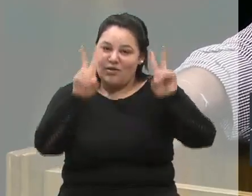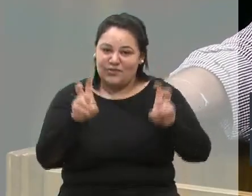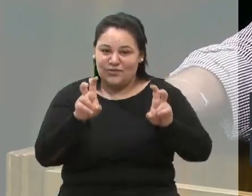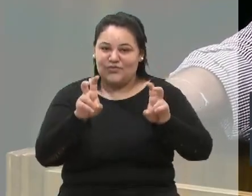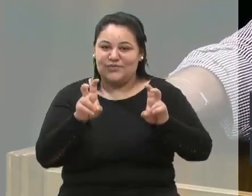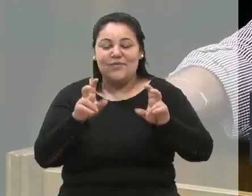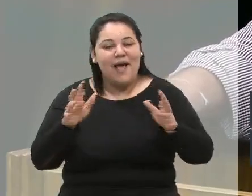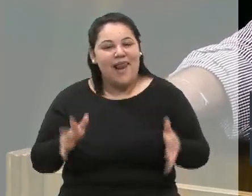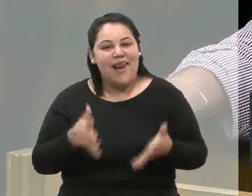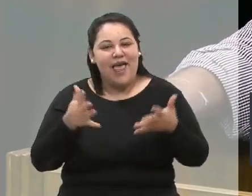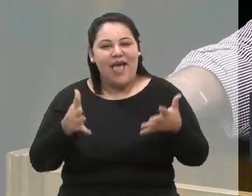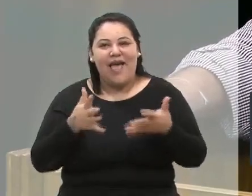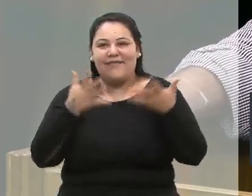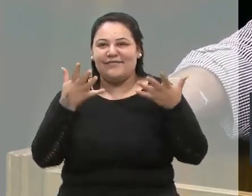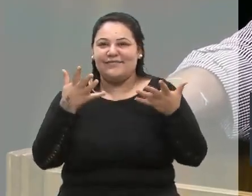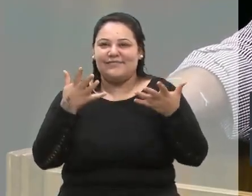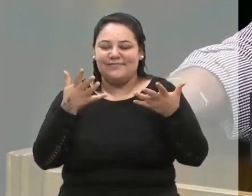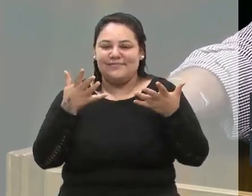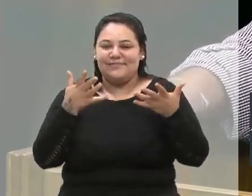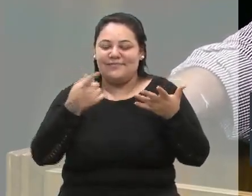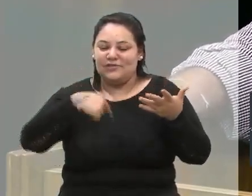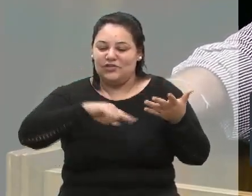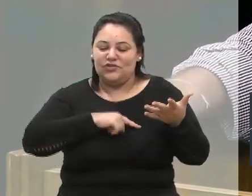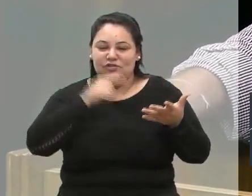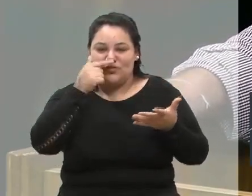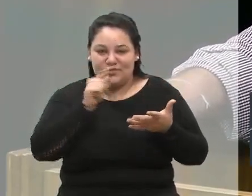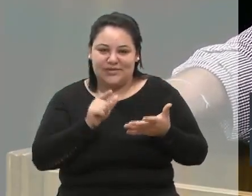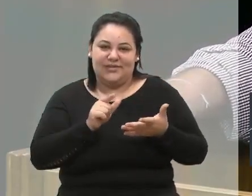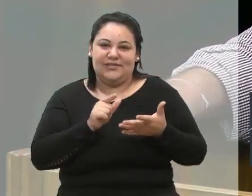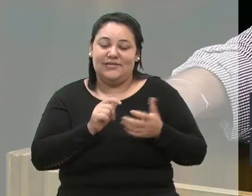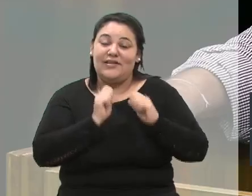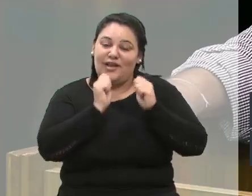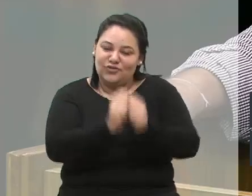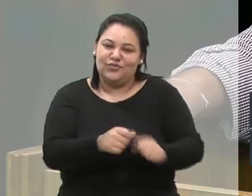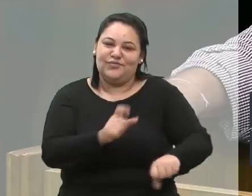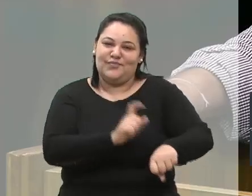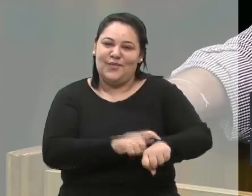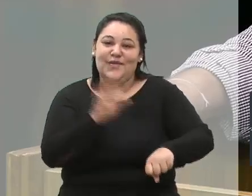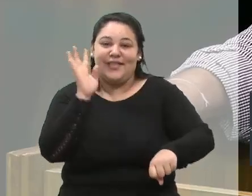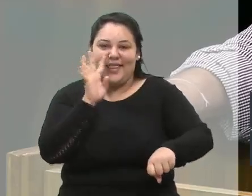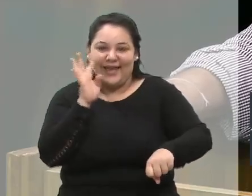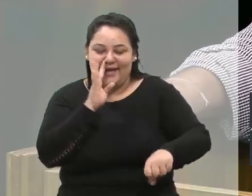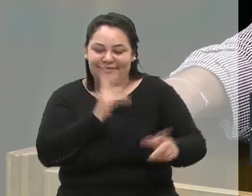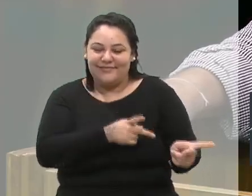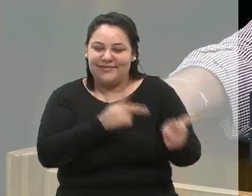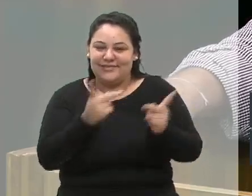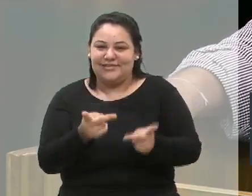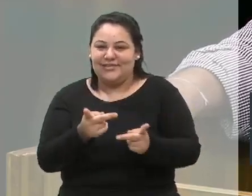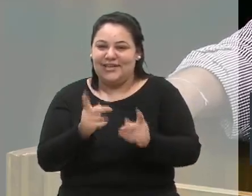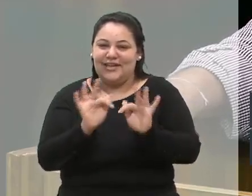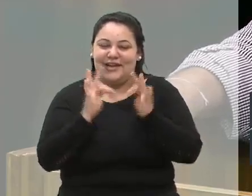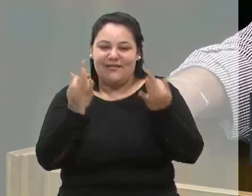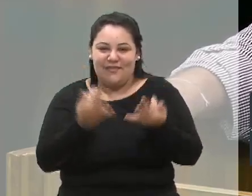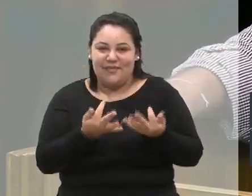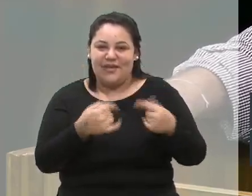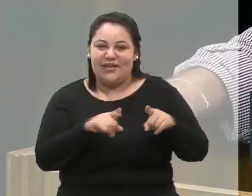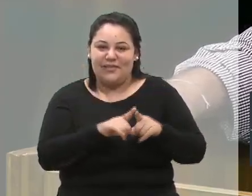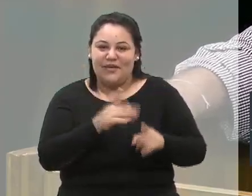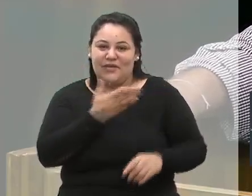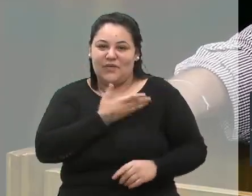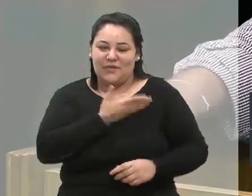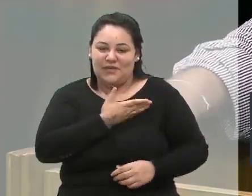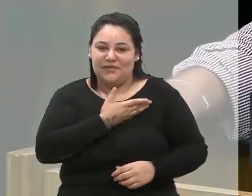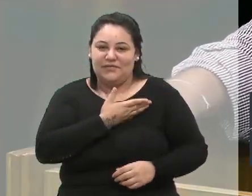mais leve, bem mais amena, para a gente poder estar junto, indo lá com a família, com os